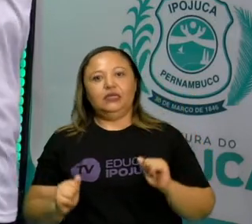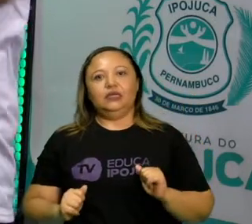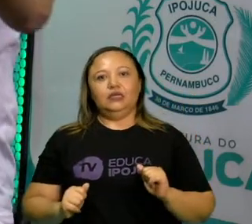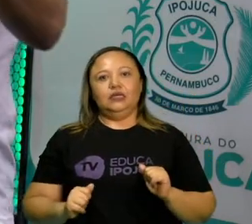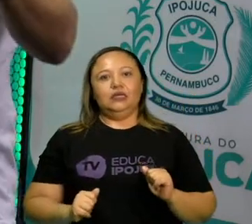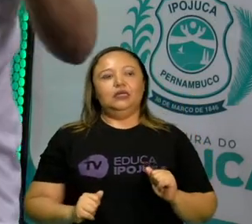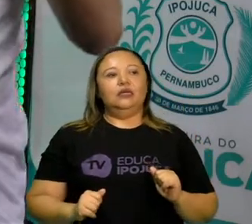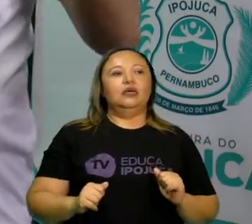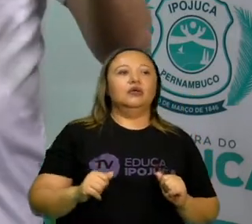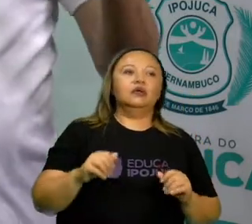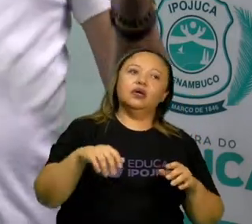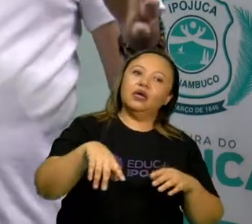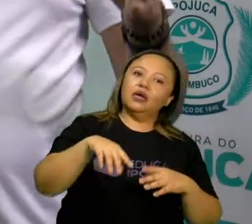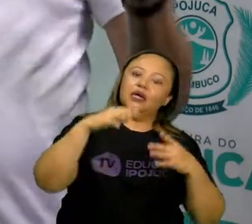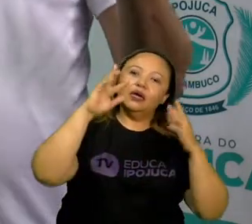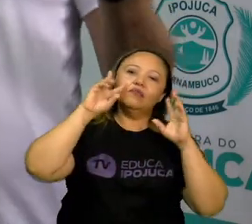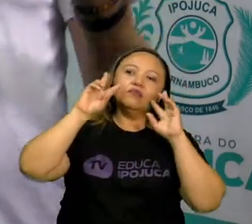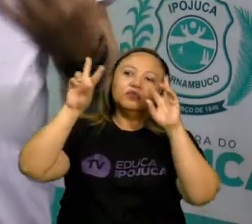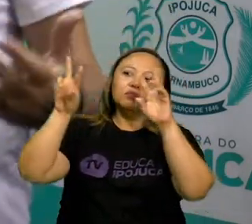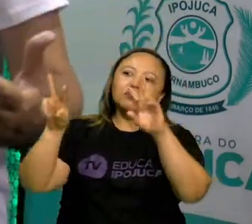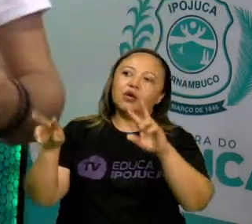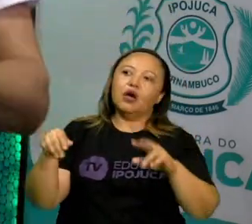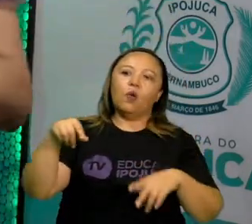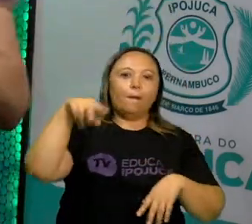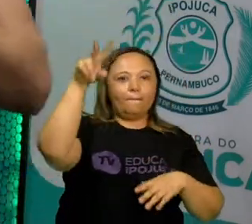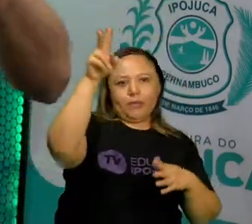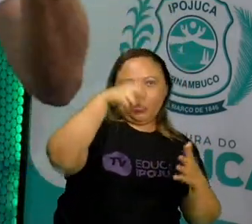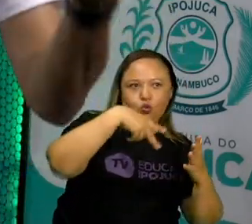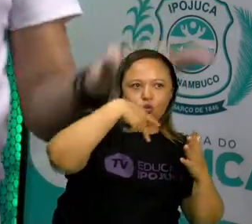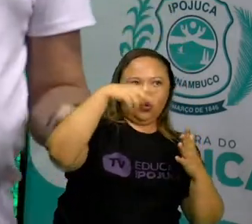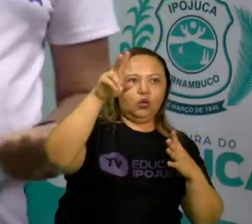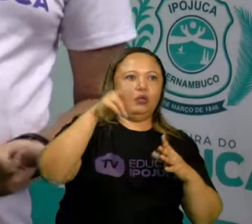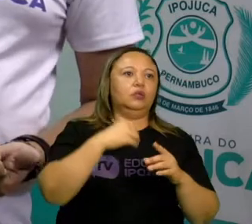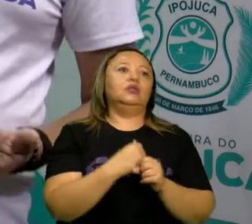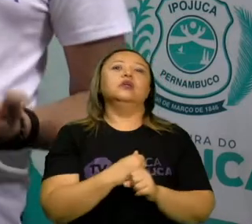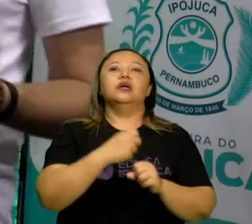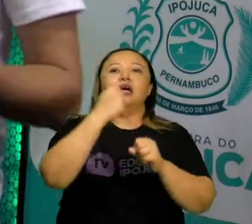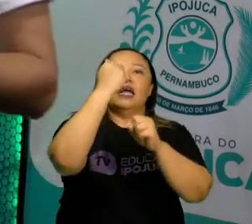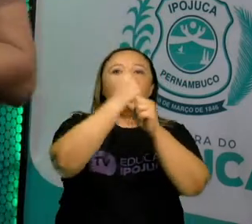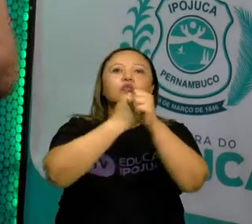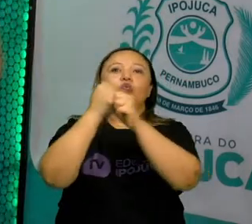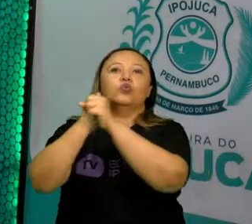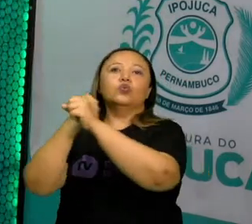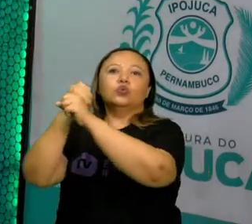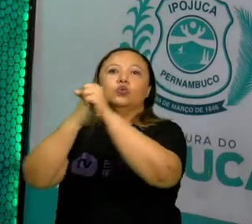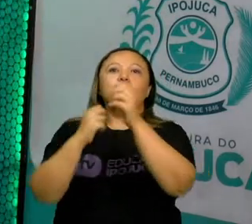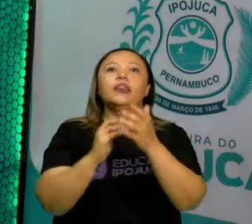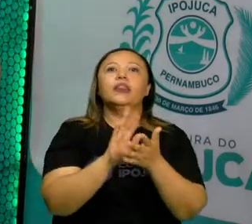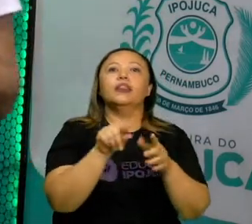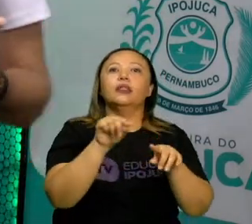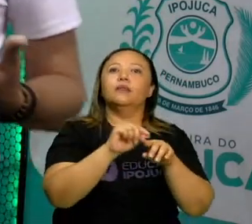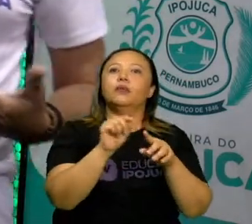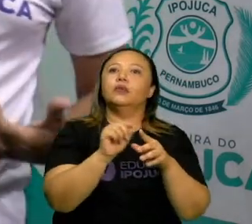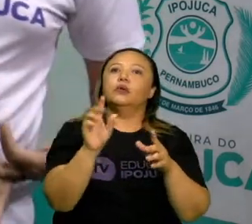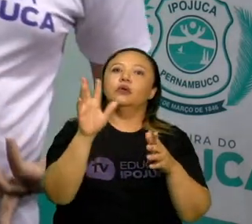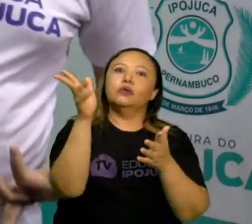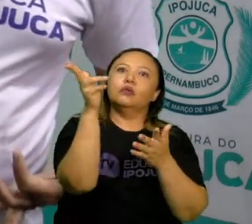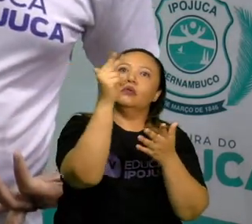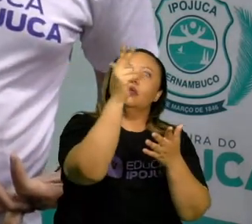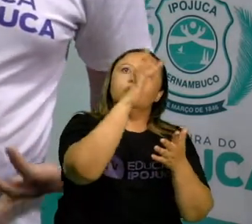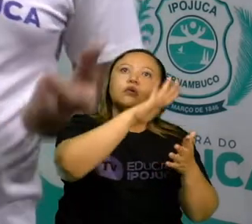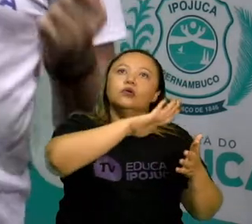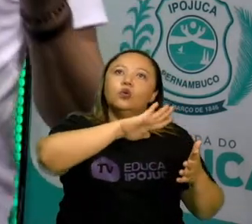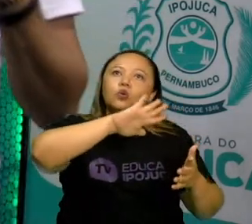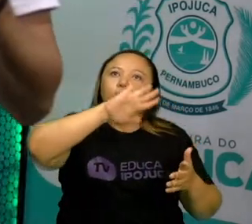a pintura escultura arquitetura performance mais tem alto relevo baixo